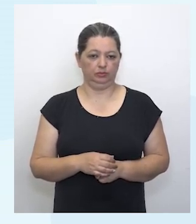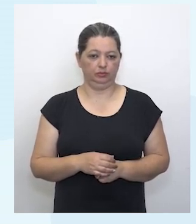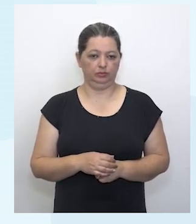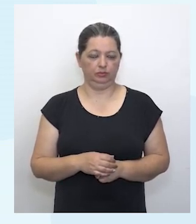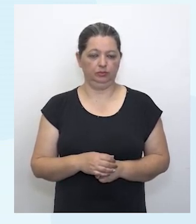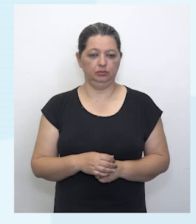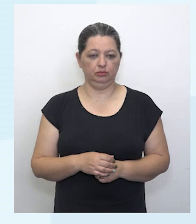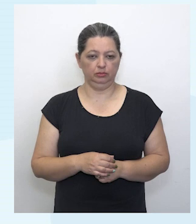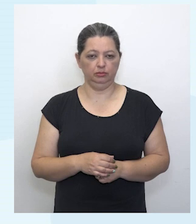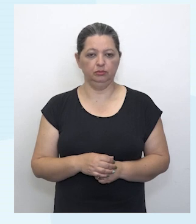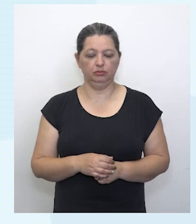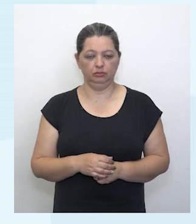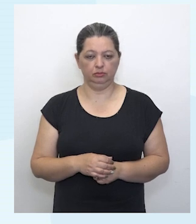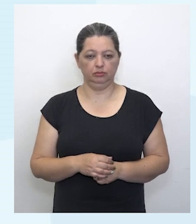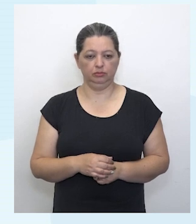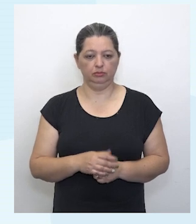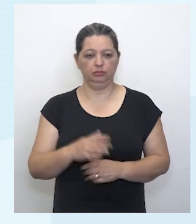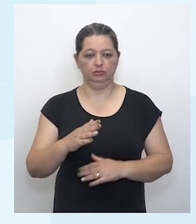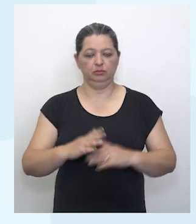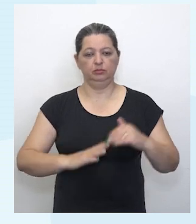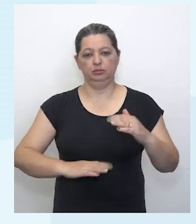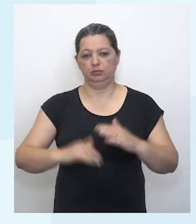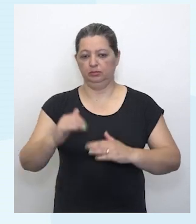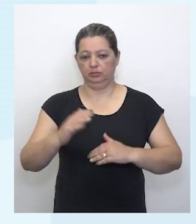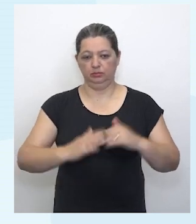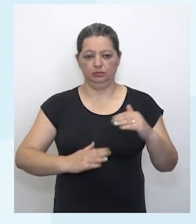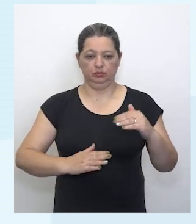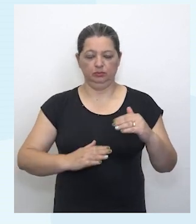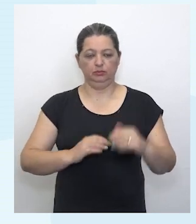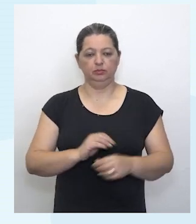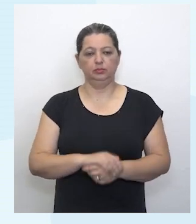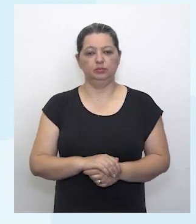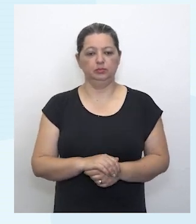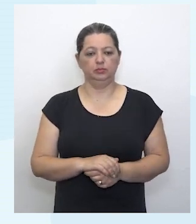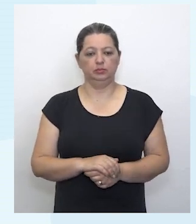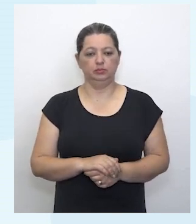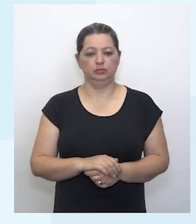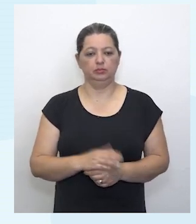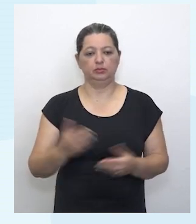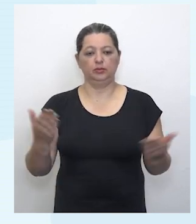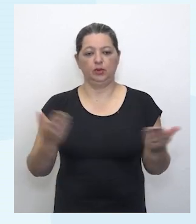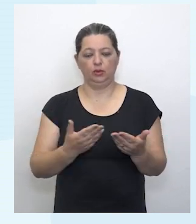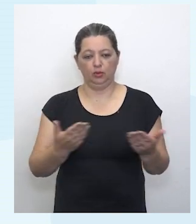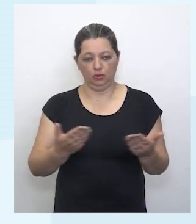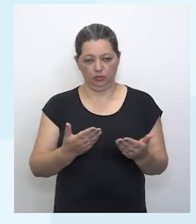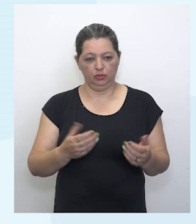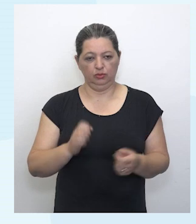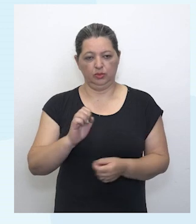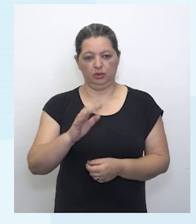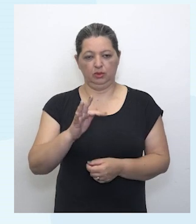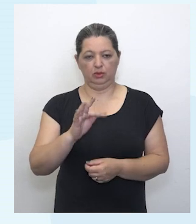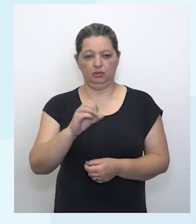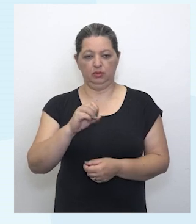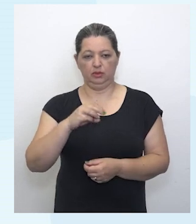Isso, as habilidades, a gente vai falar hoje da habilidade